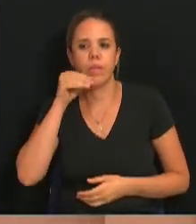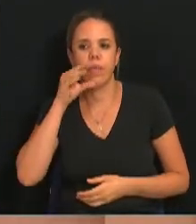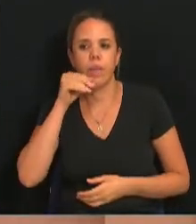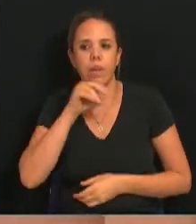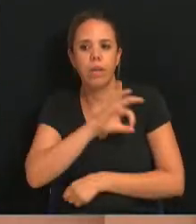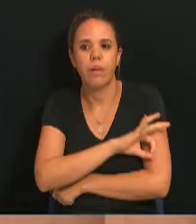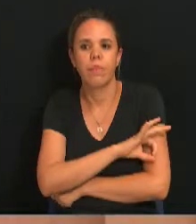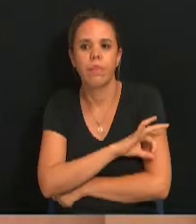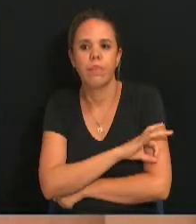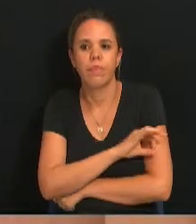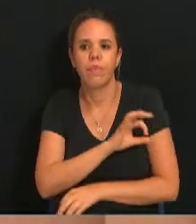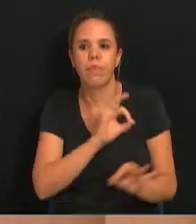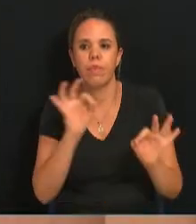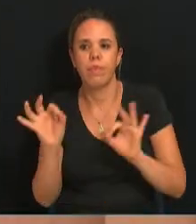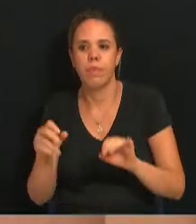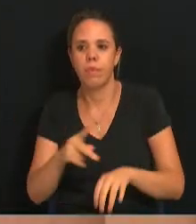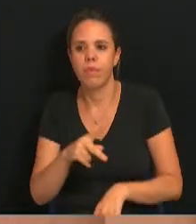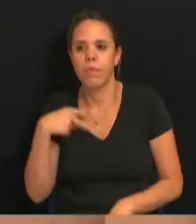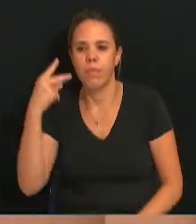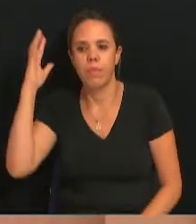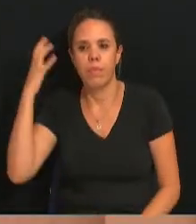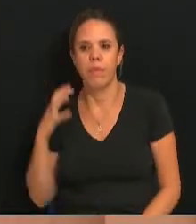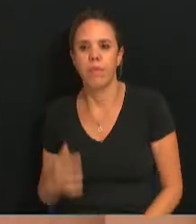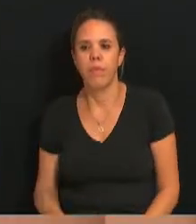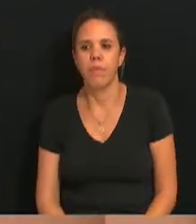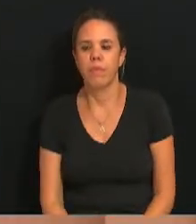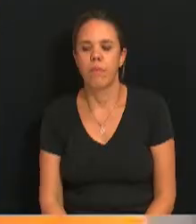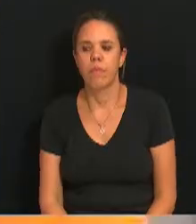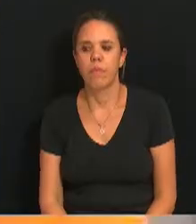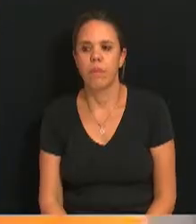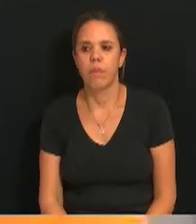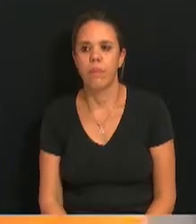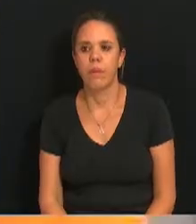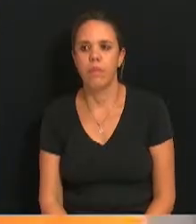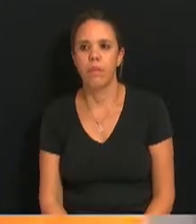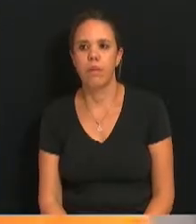Campinas. Acompanhe na presidência da vereadora Guida Calisto.